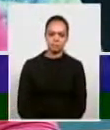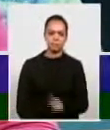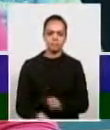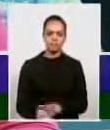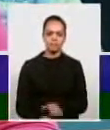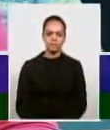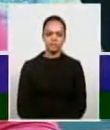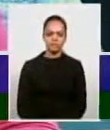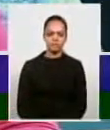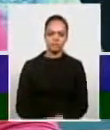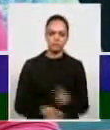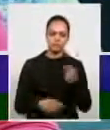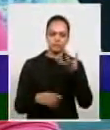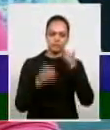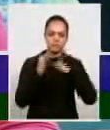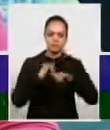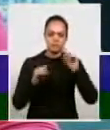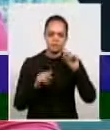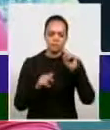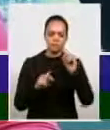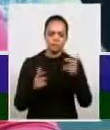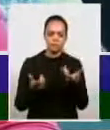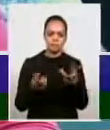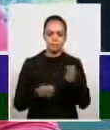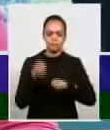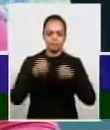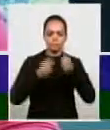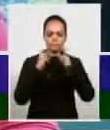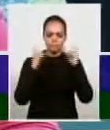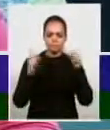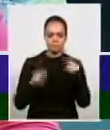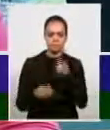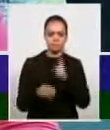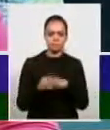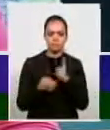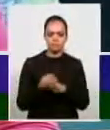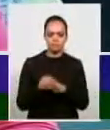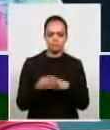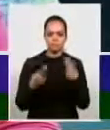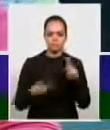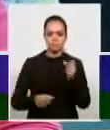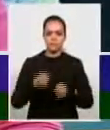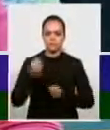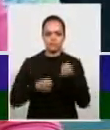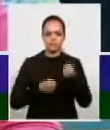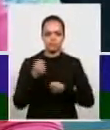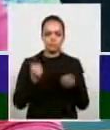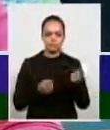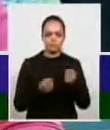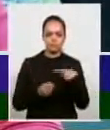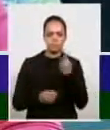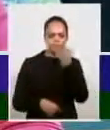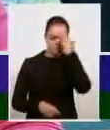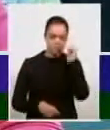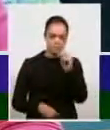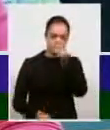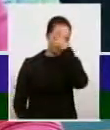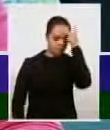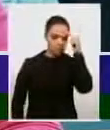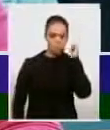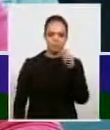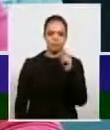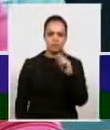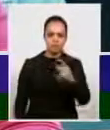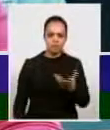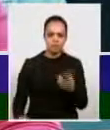vale ressaltar a respeito dos carros de som na nossa cidade. Estes carros, nós sabemos que essas pessoas que